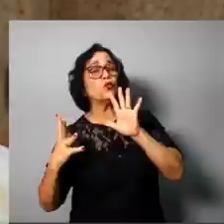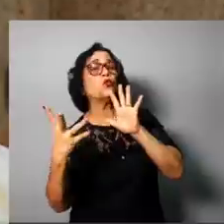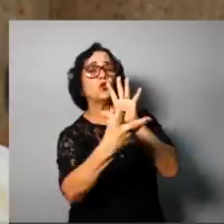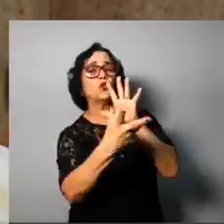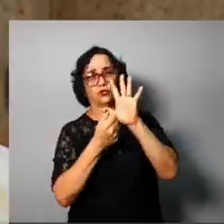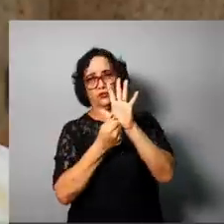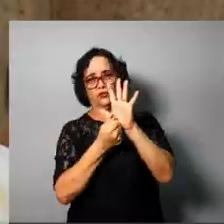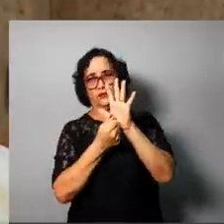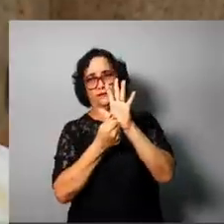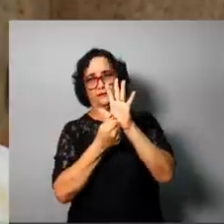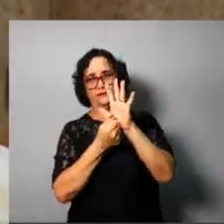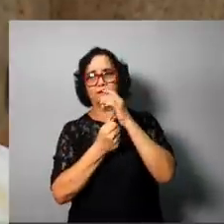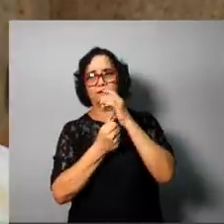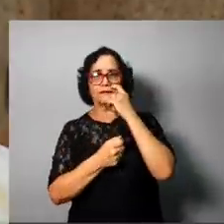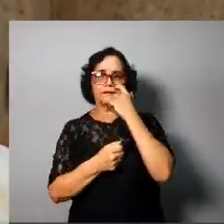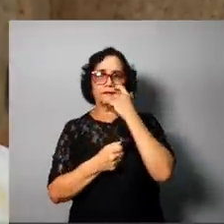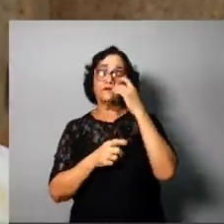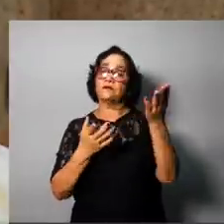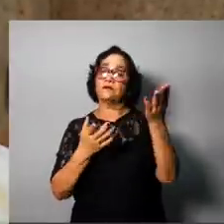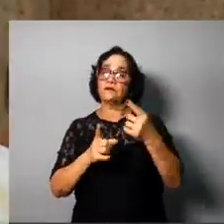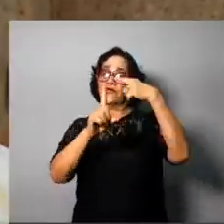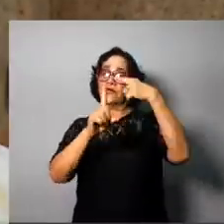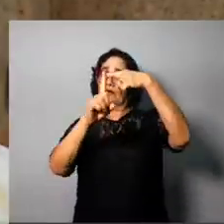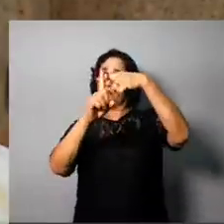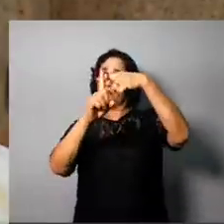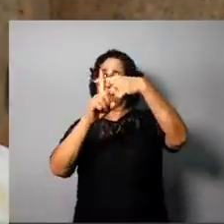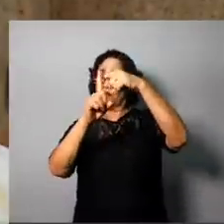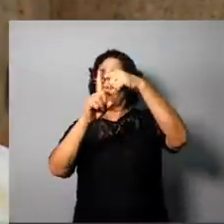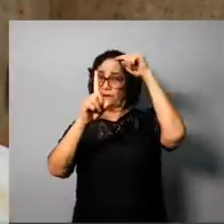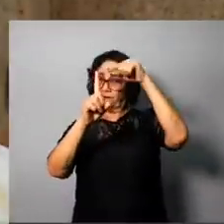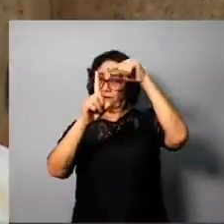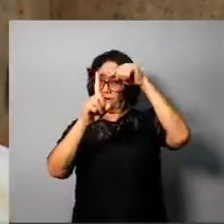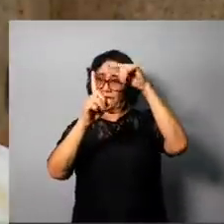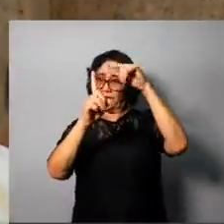Lá no alto da cruz, o Senhor nos mostrou